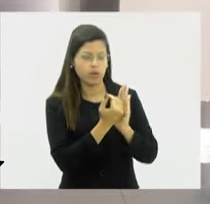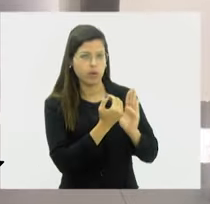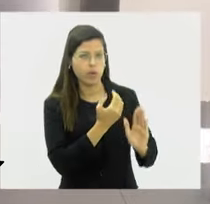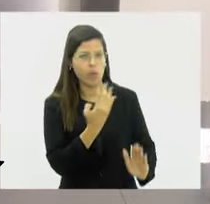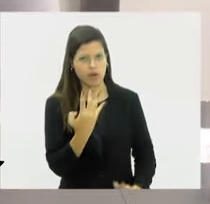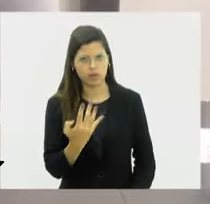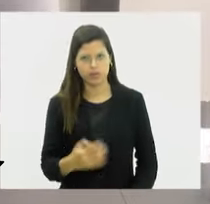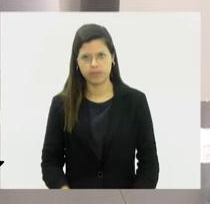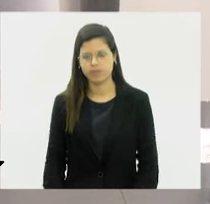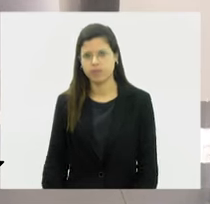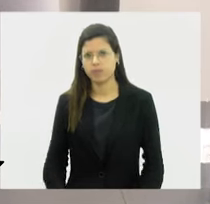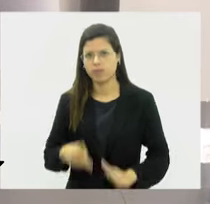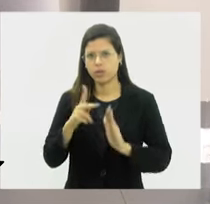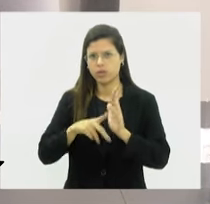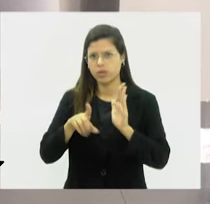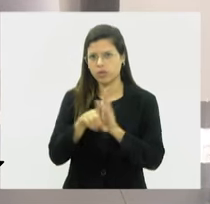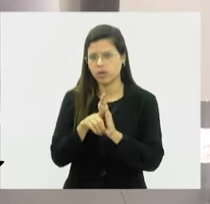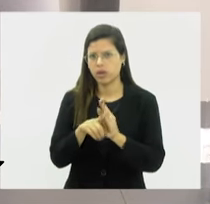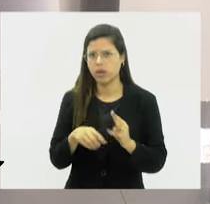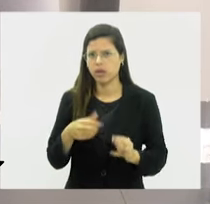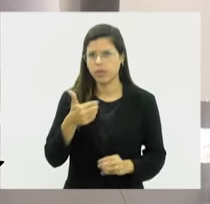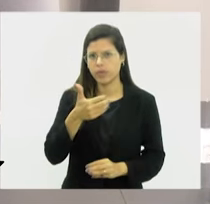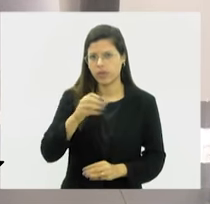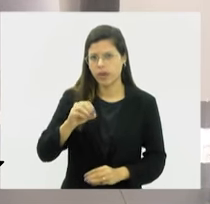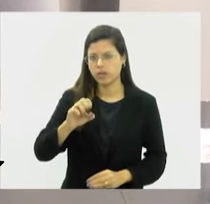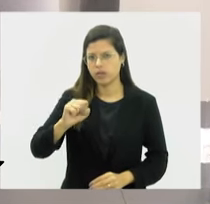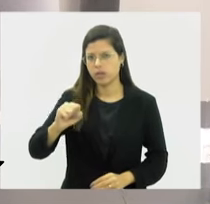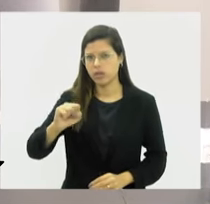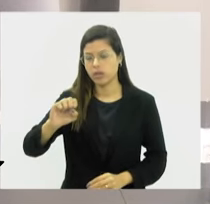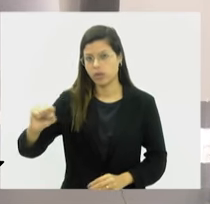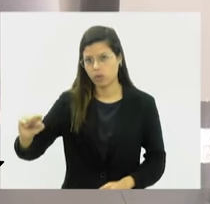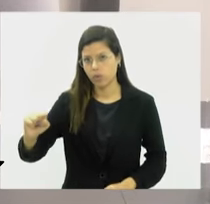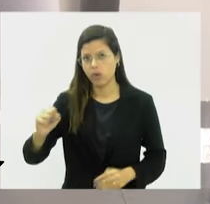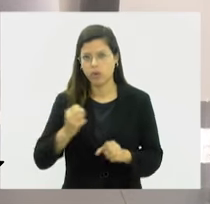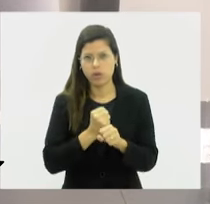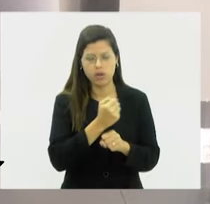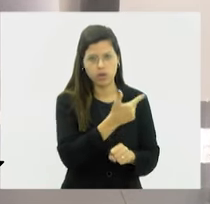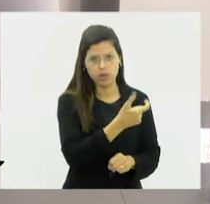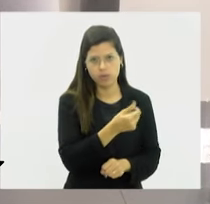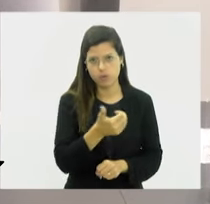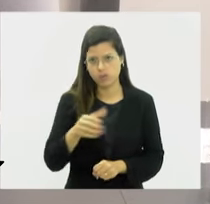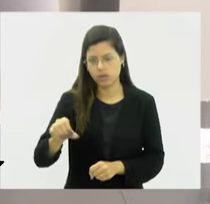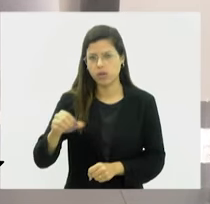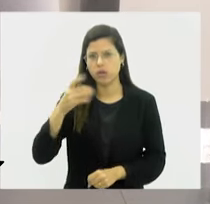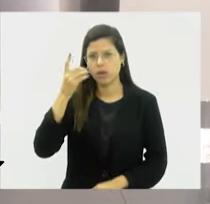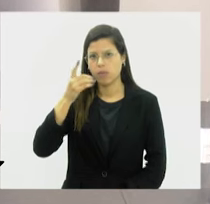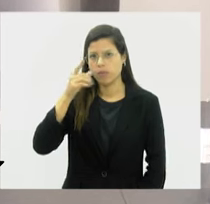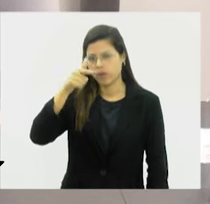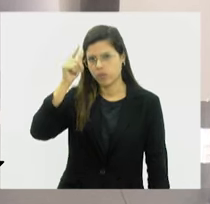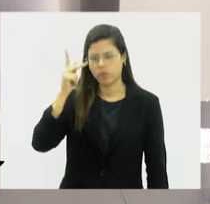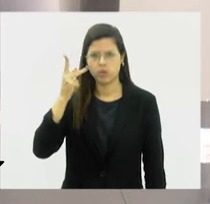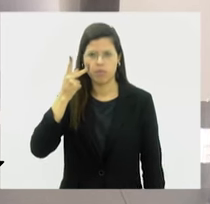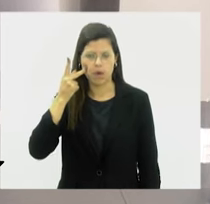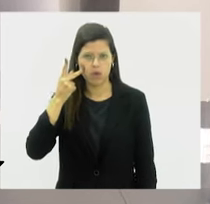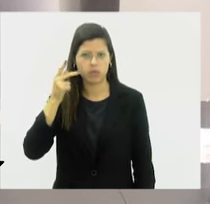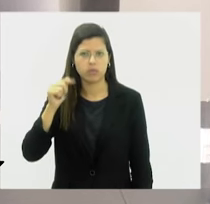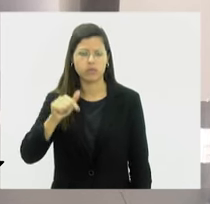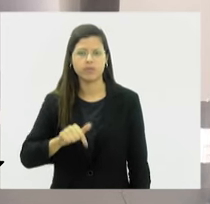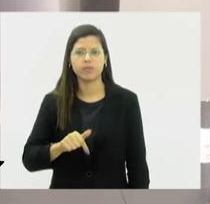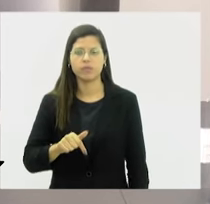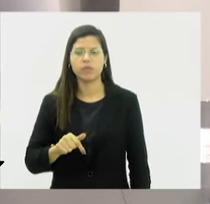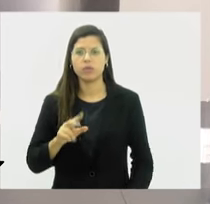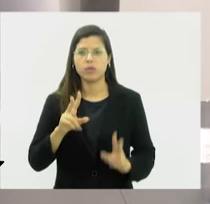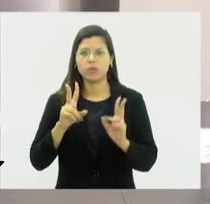pauta. Projeto de lei 1088 de 2019, de autoria do deputado Luiz Paulo, que dispõe sobre